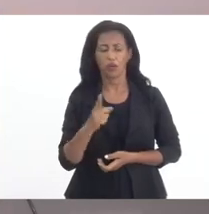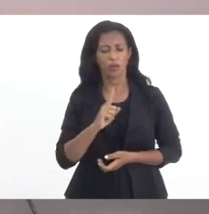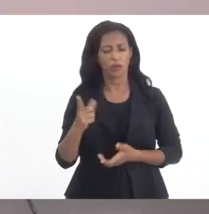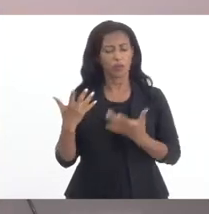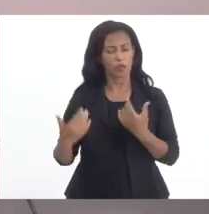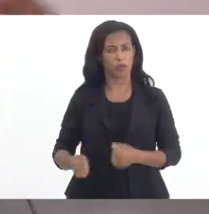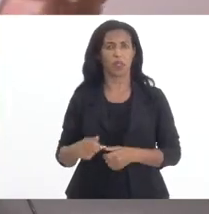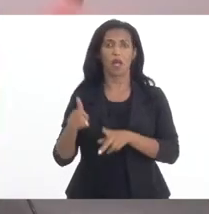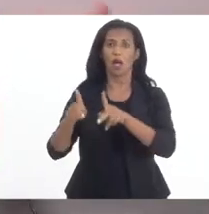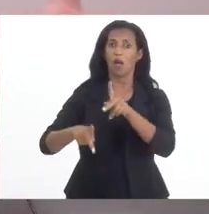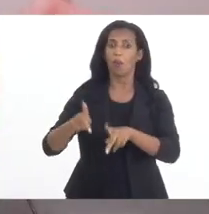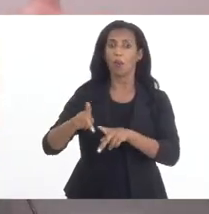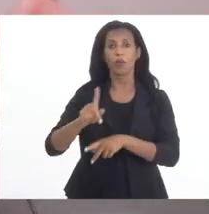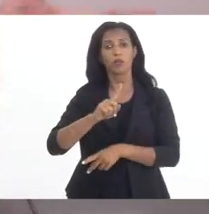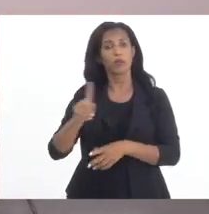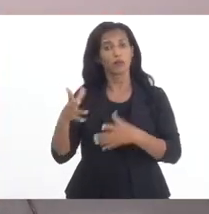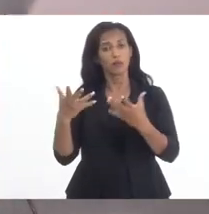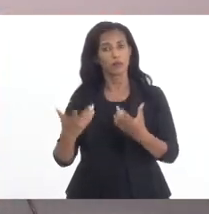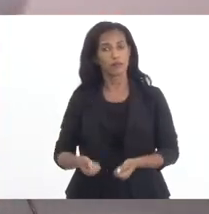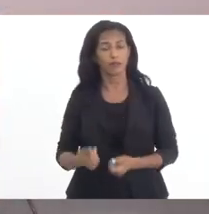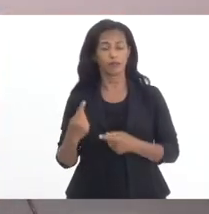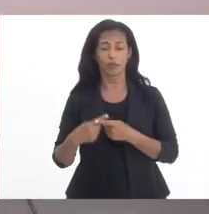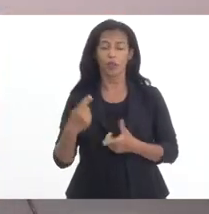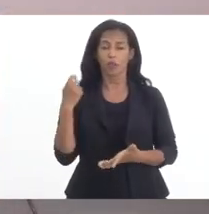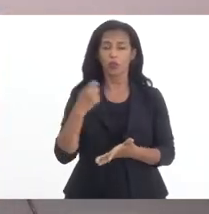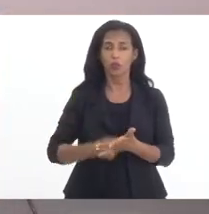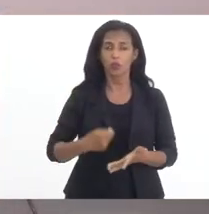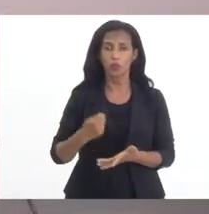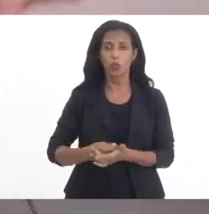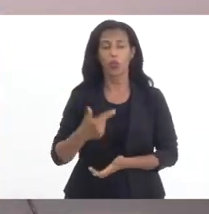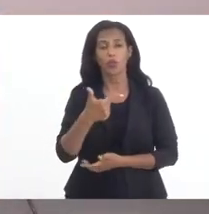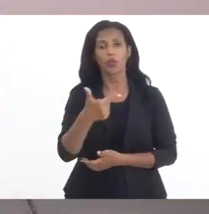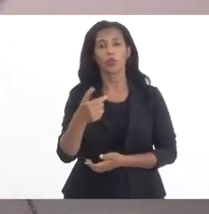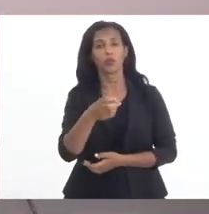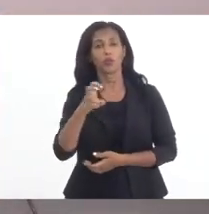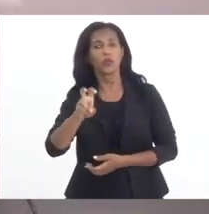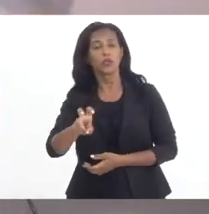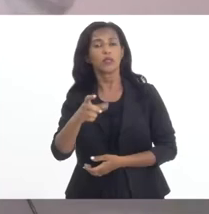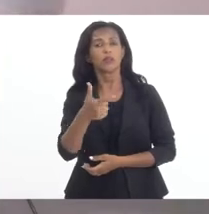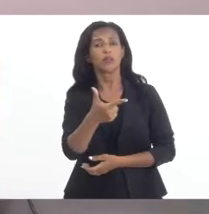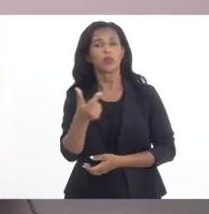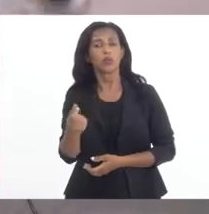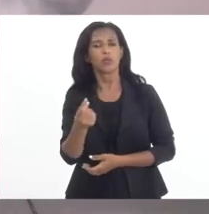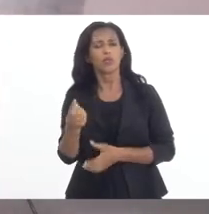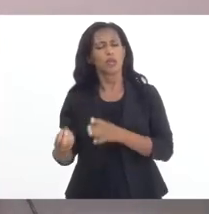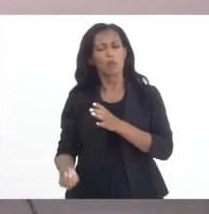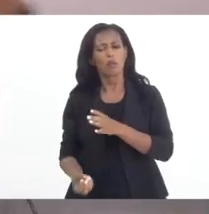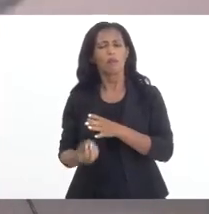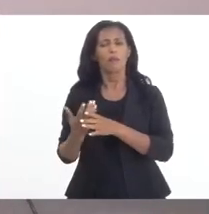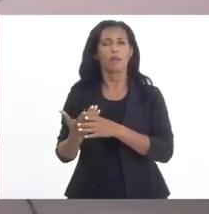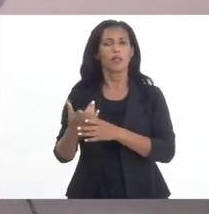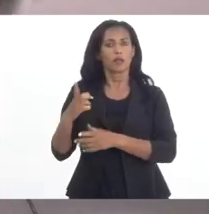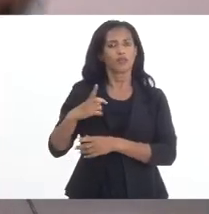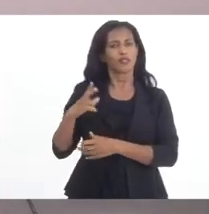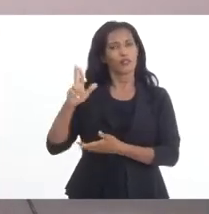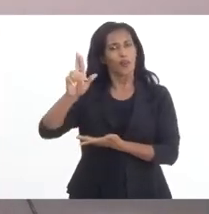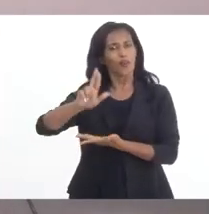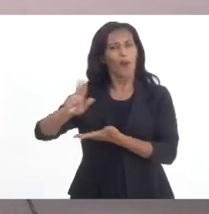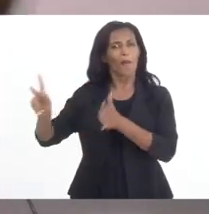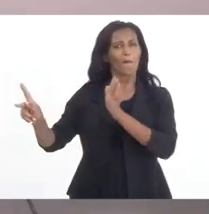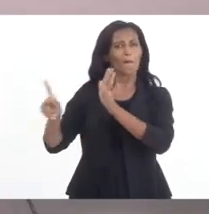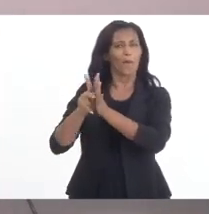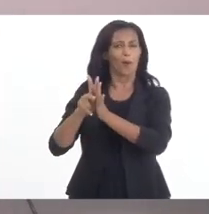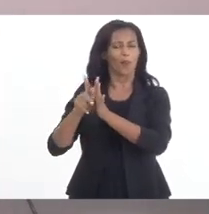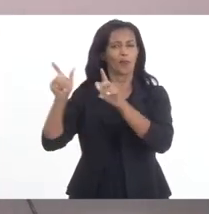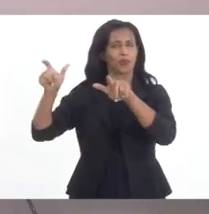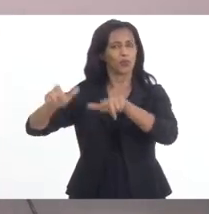A população da Zona Oeste não aceita isso, porque lutou em 2005, 2006, para a implementação de ter a Universidade Pública da